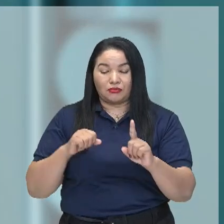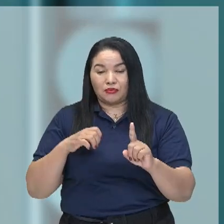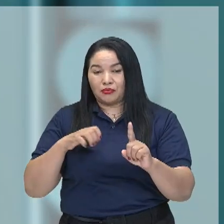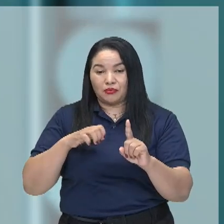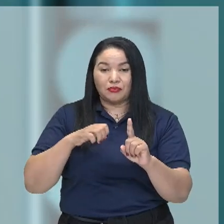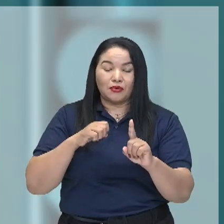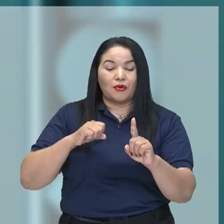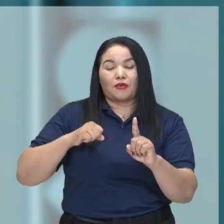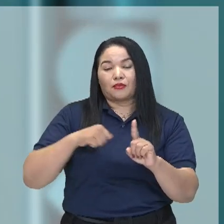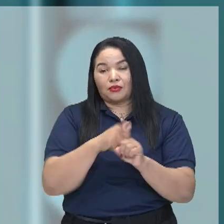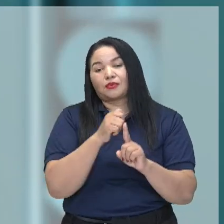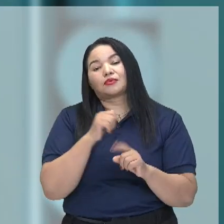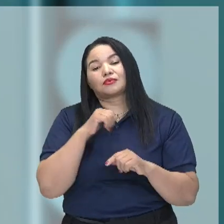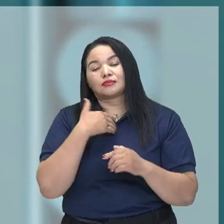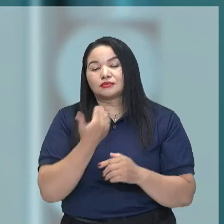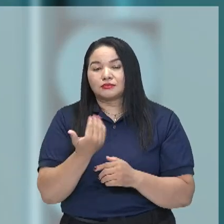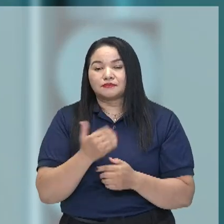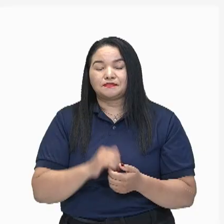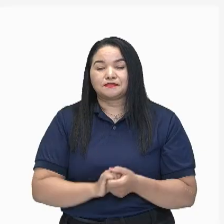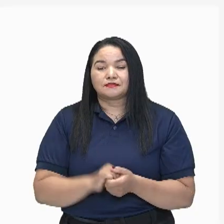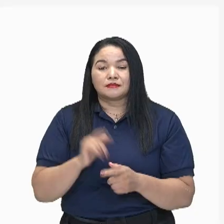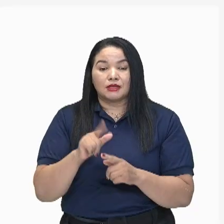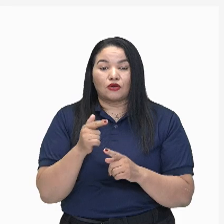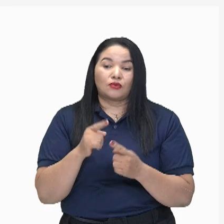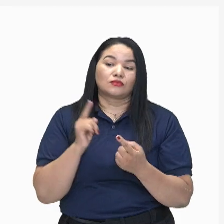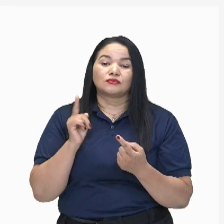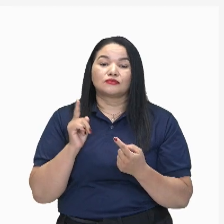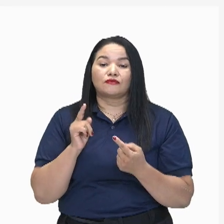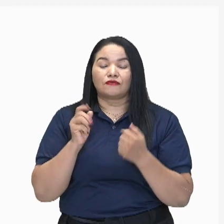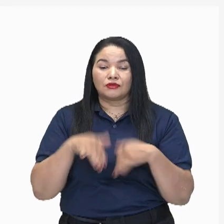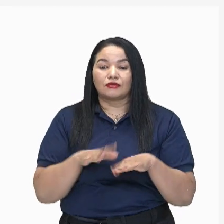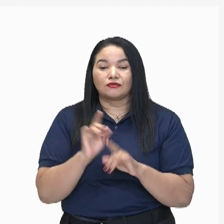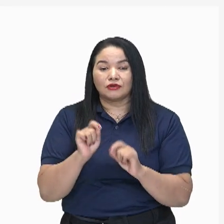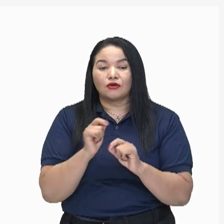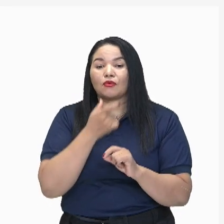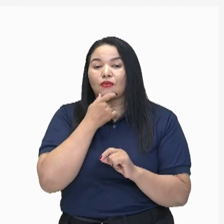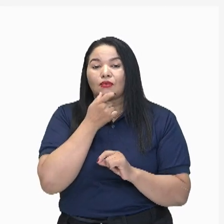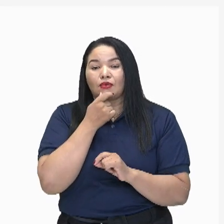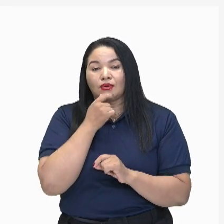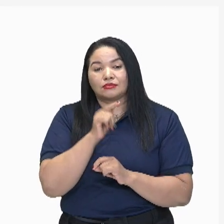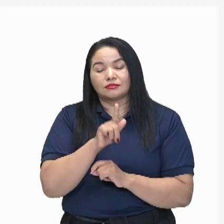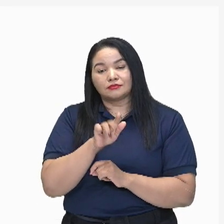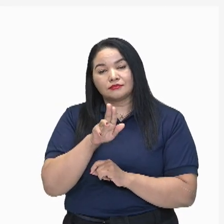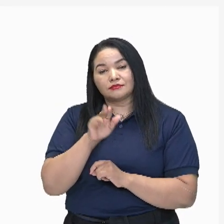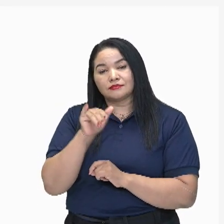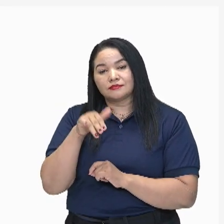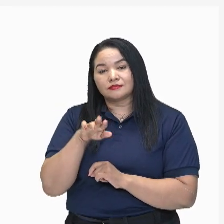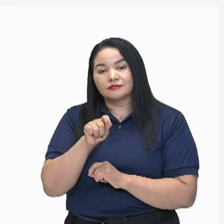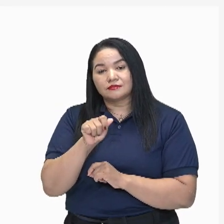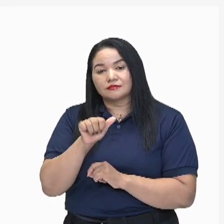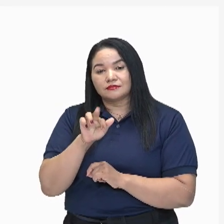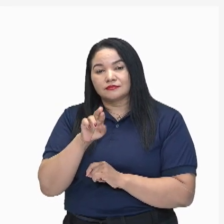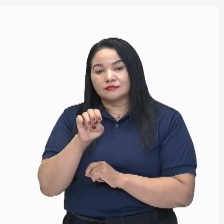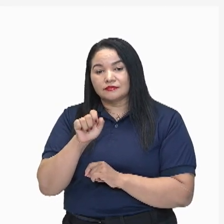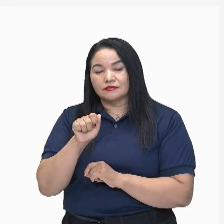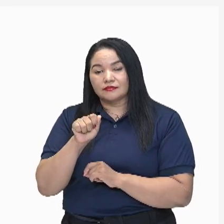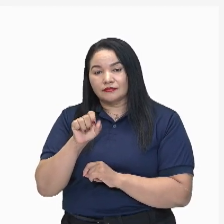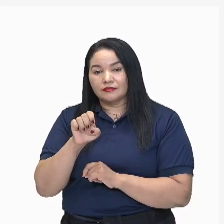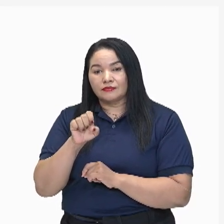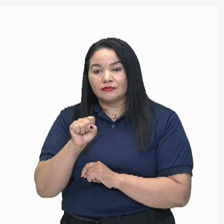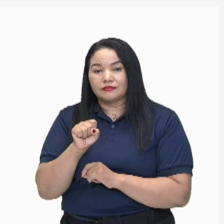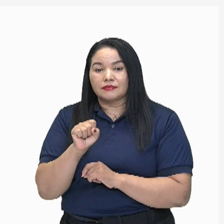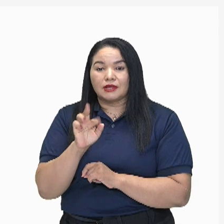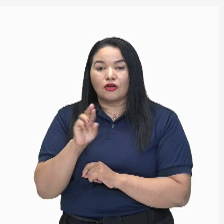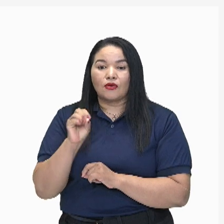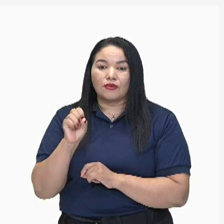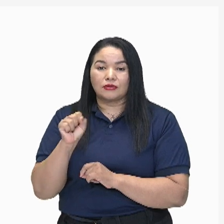modernidade. Nosso próximo e último autor é o nosso queridíssimo Guimarães Rosa, um dos maiores escritores do Brasil. Outro